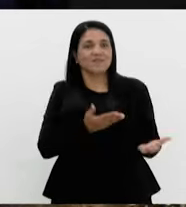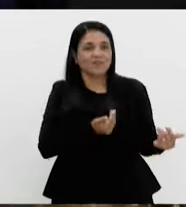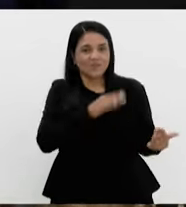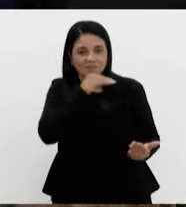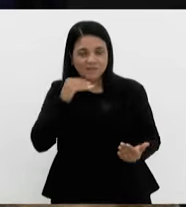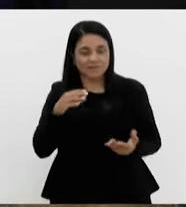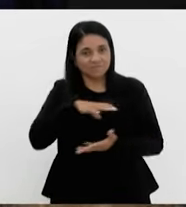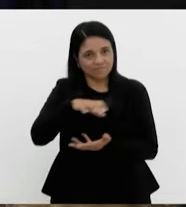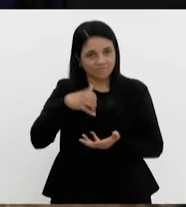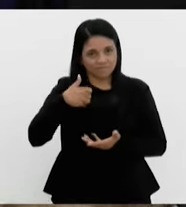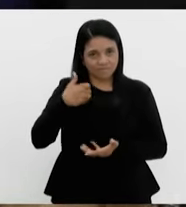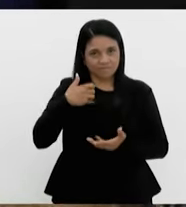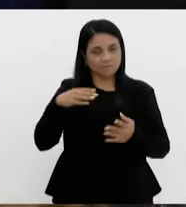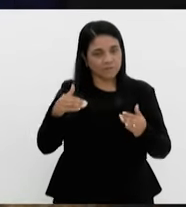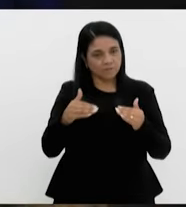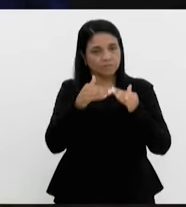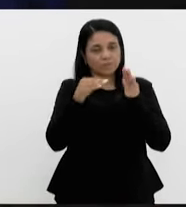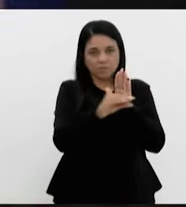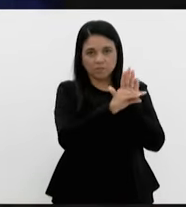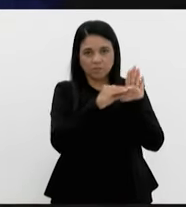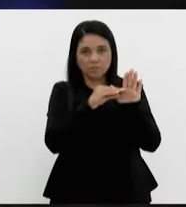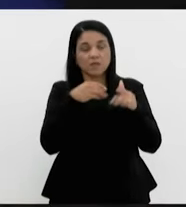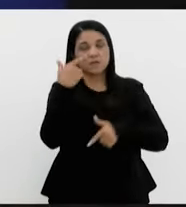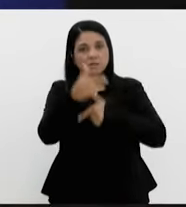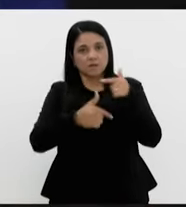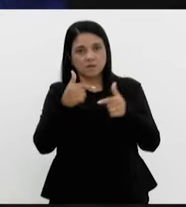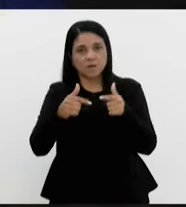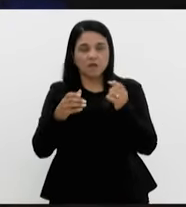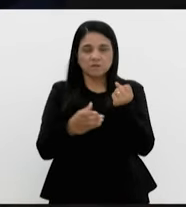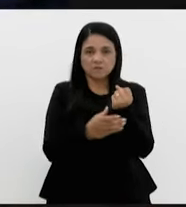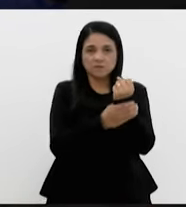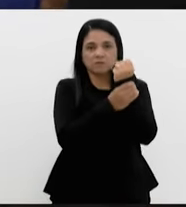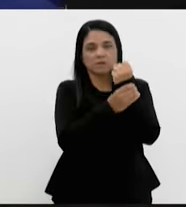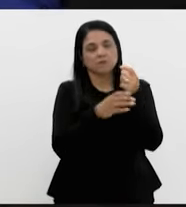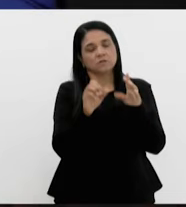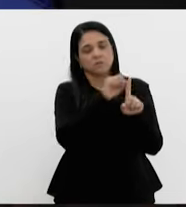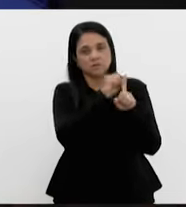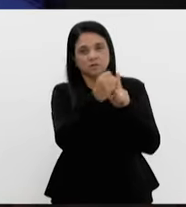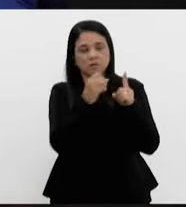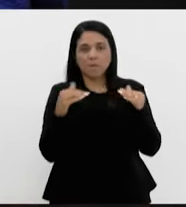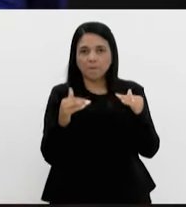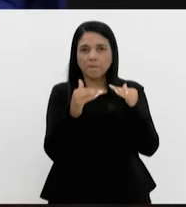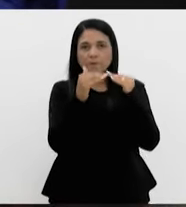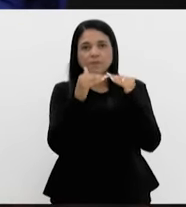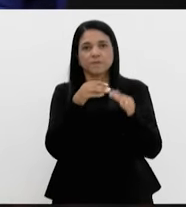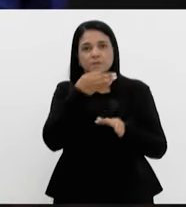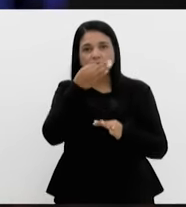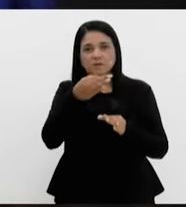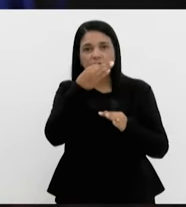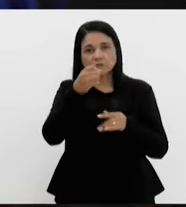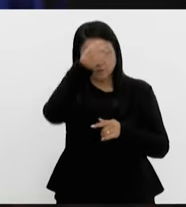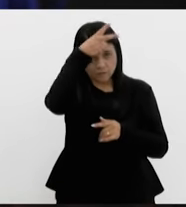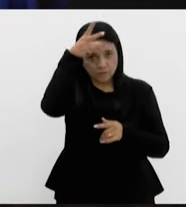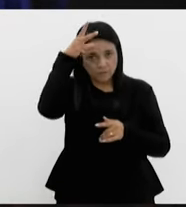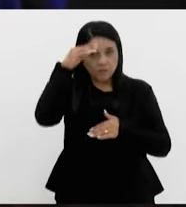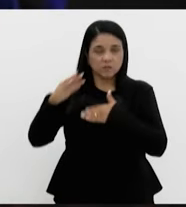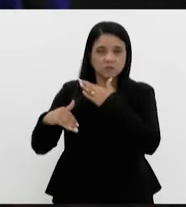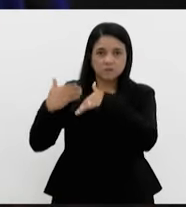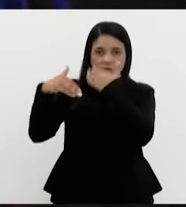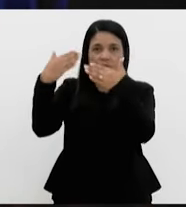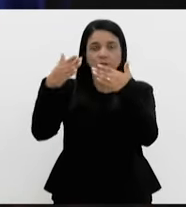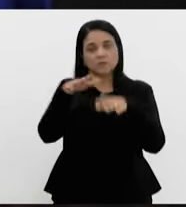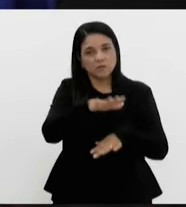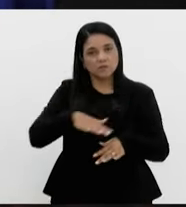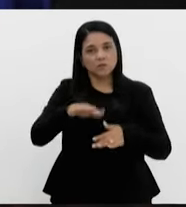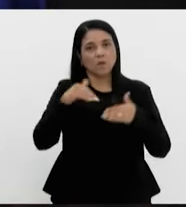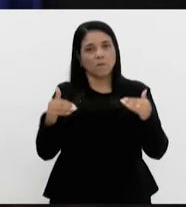com emendas, de Trabalho, Legislação Social e Seguridade Social favorável, de Assuntos Municipais e de Desenvolvimento